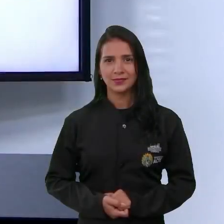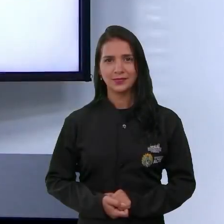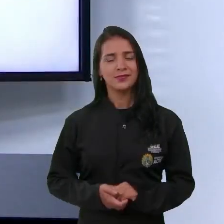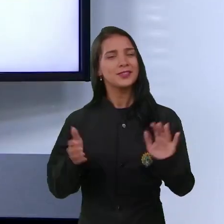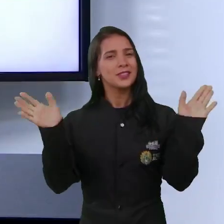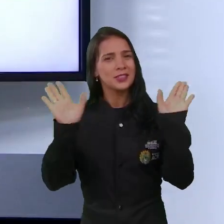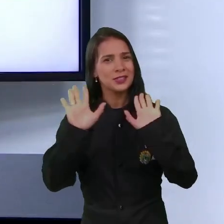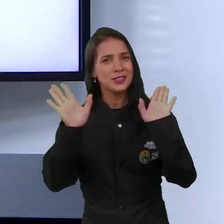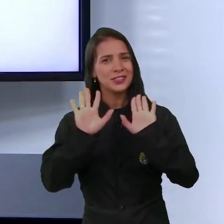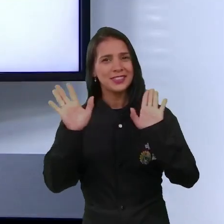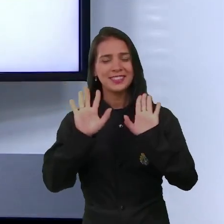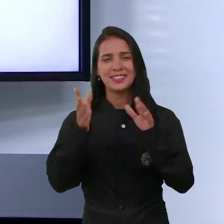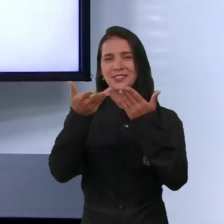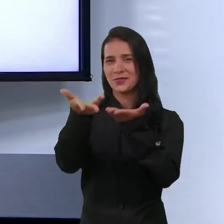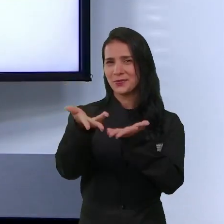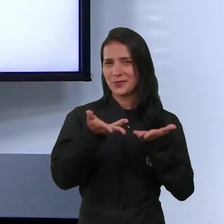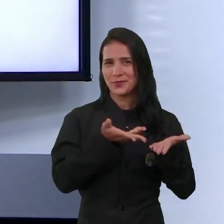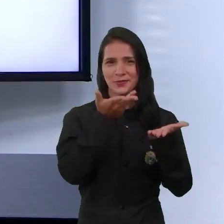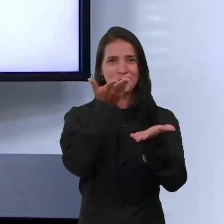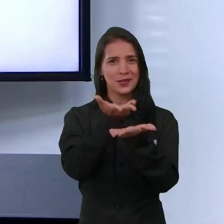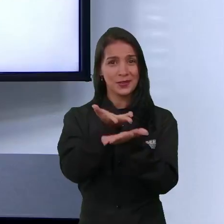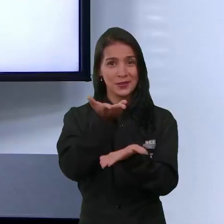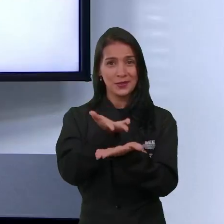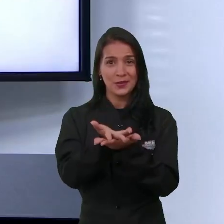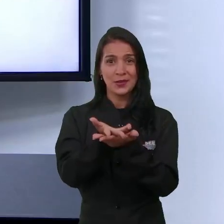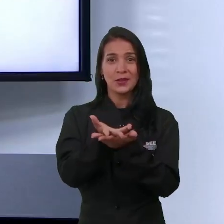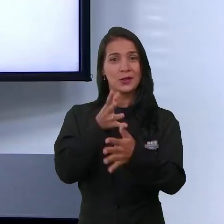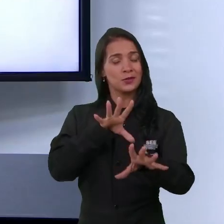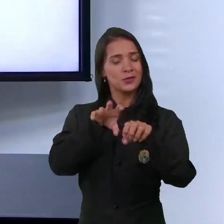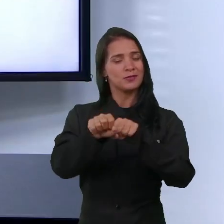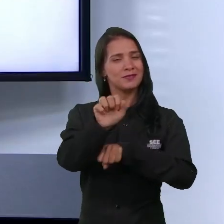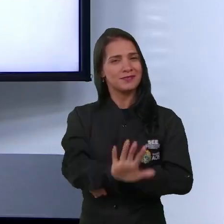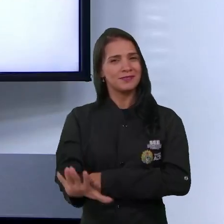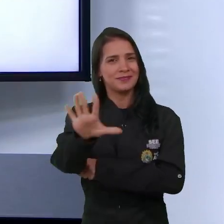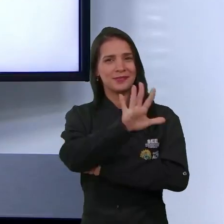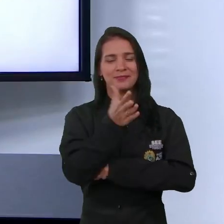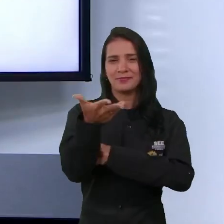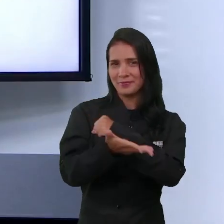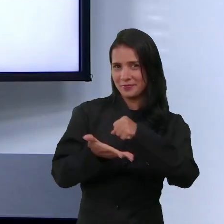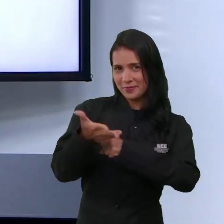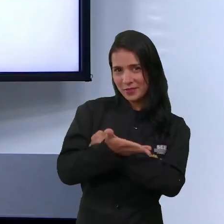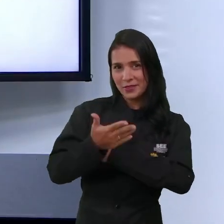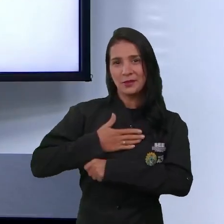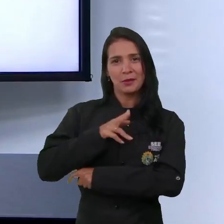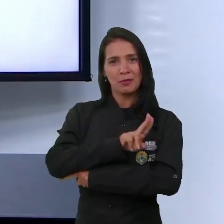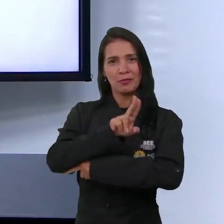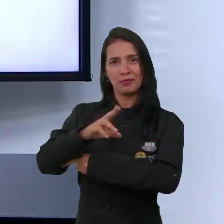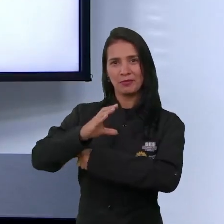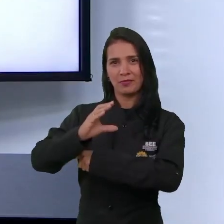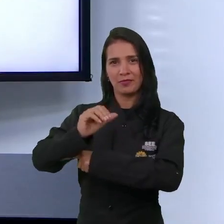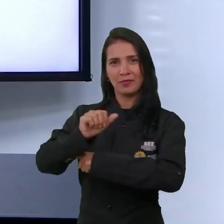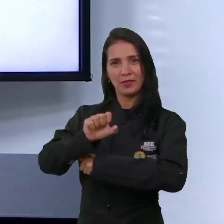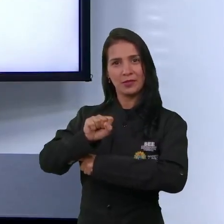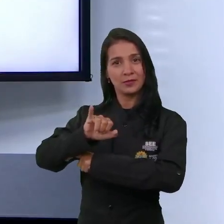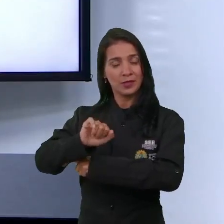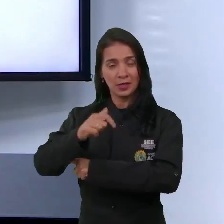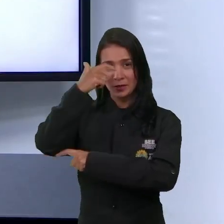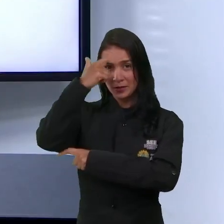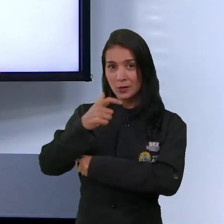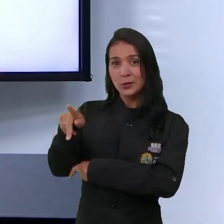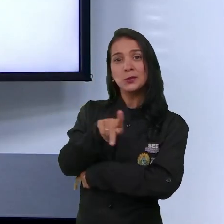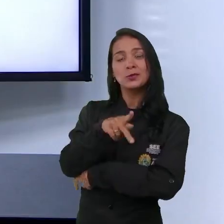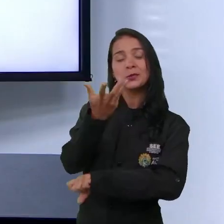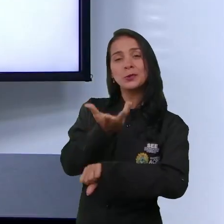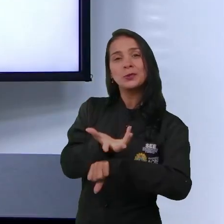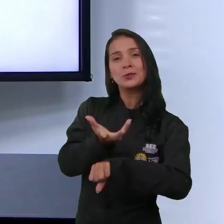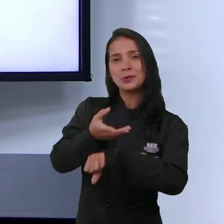Olá, pessoal, sejam bem-vindos a mais uma aula de formação geral básica. Eu me chamo Cássia Lima, professora de língua